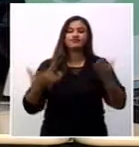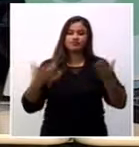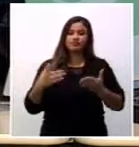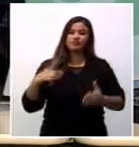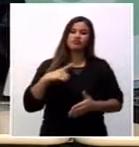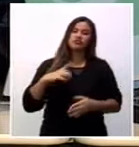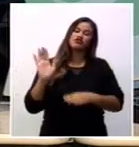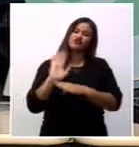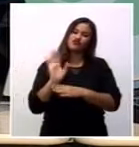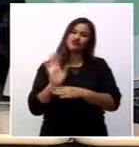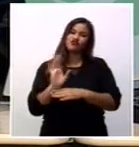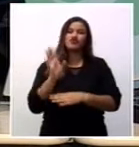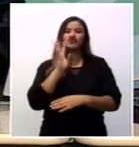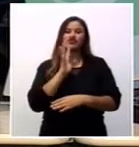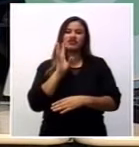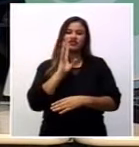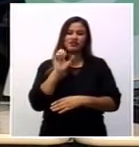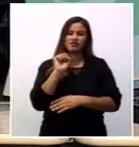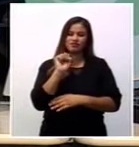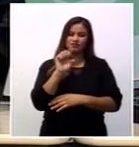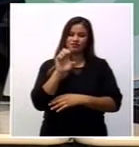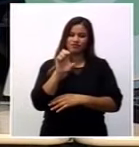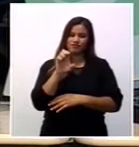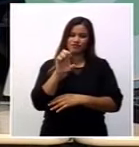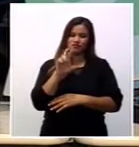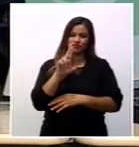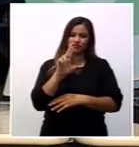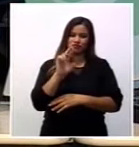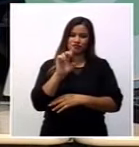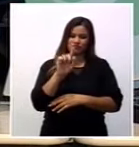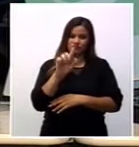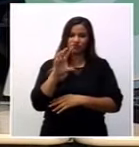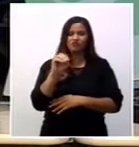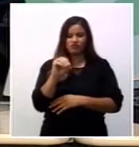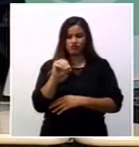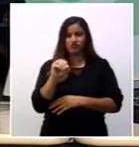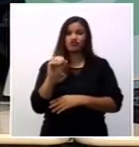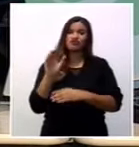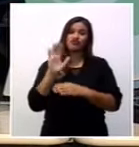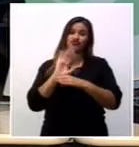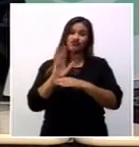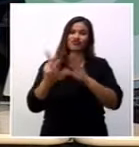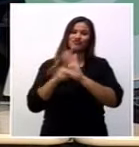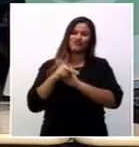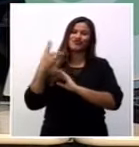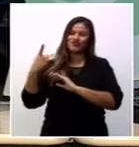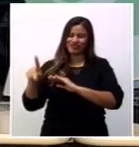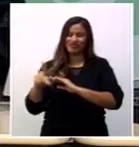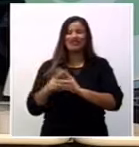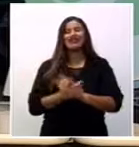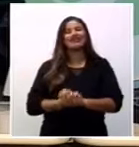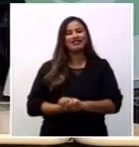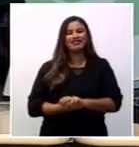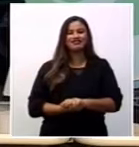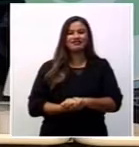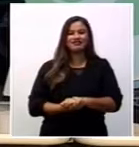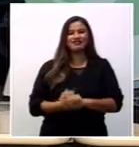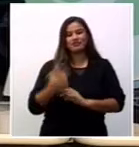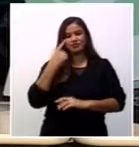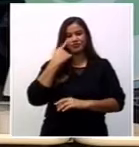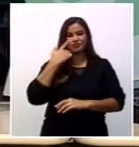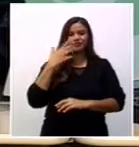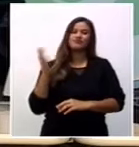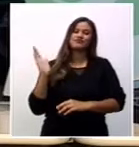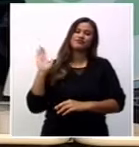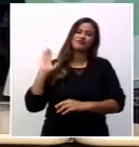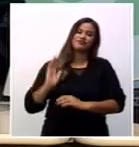super bacana que o professor Sérgio Luiz Damiati, que também compõe a equipe curricular de Geografia, fez com muito carinho para vocês. Fiquem agora com o